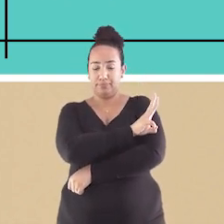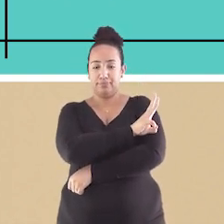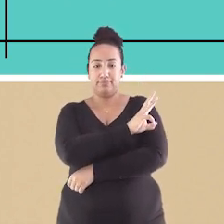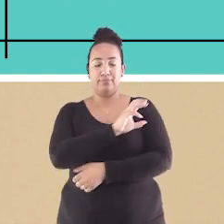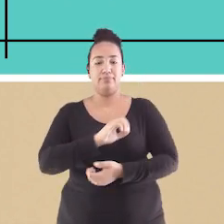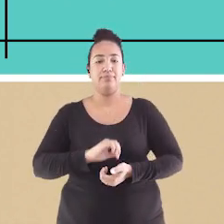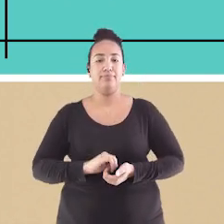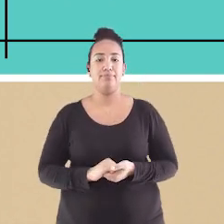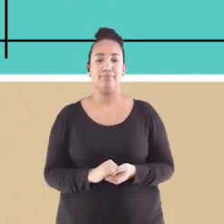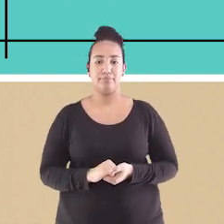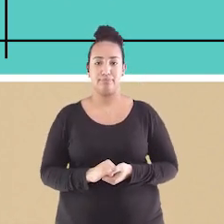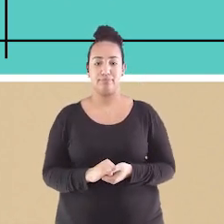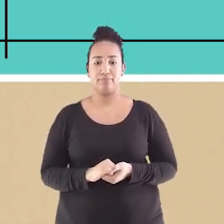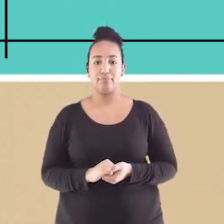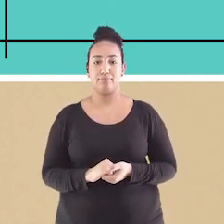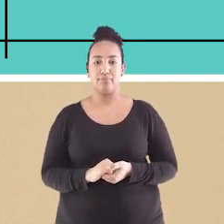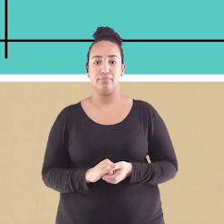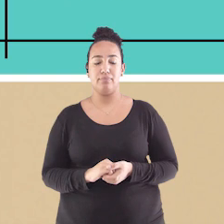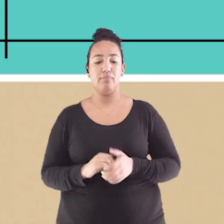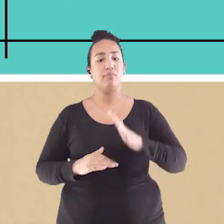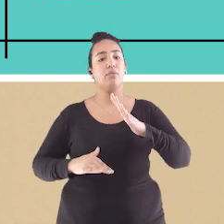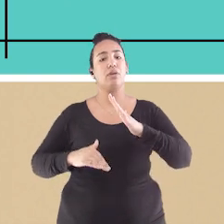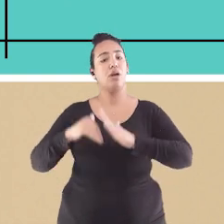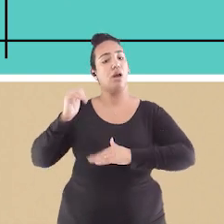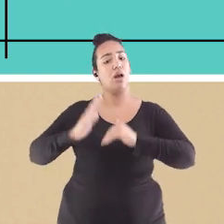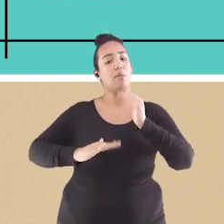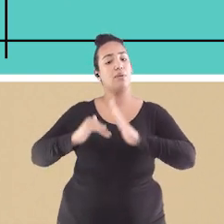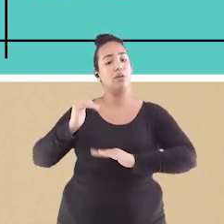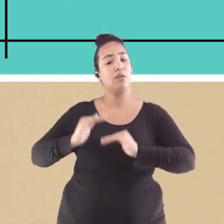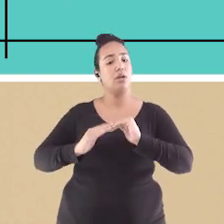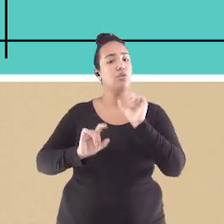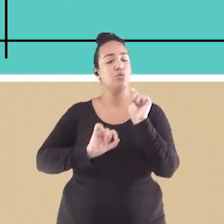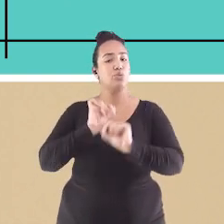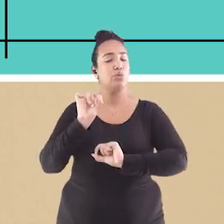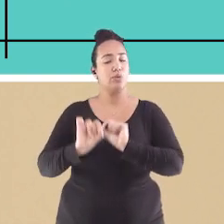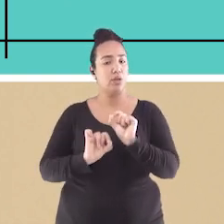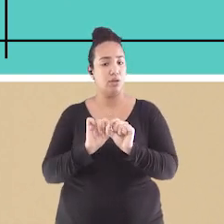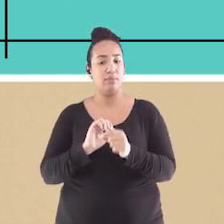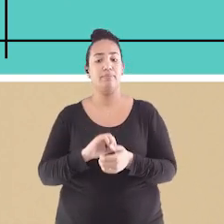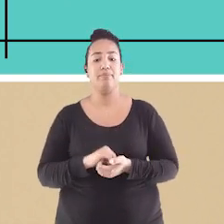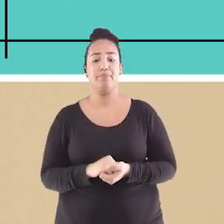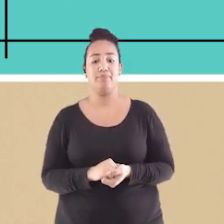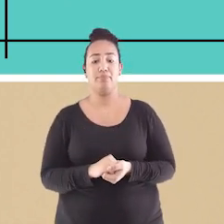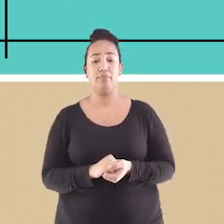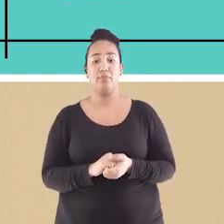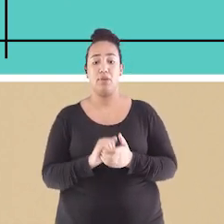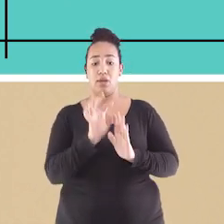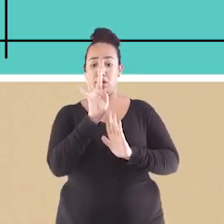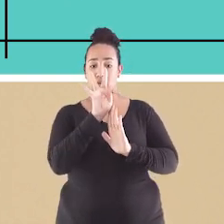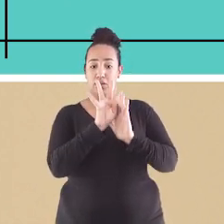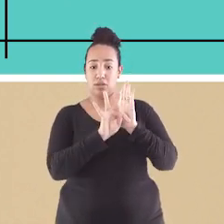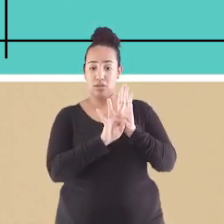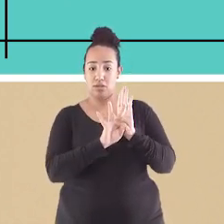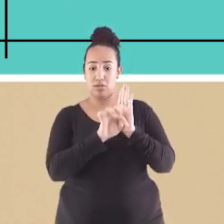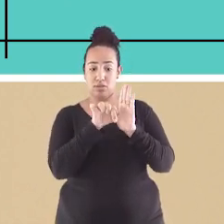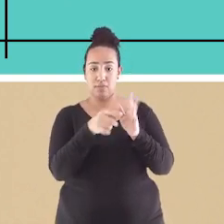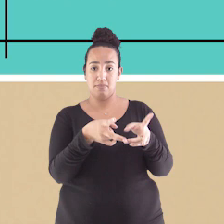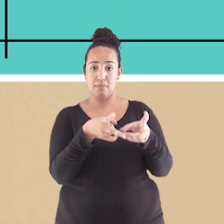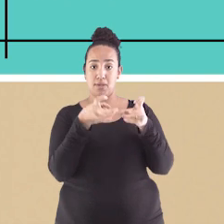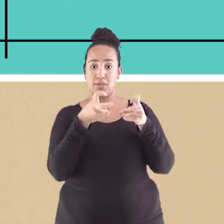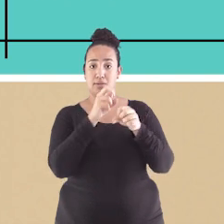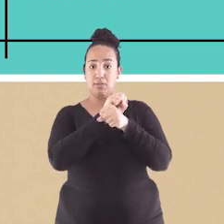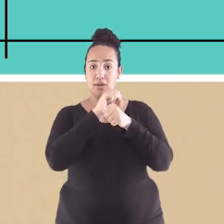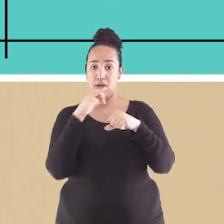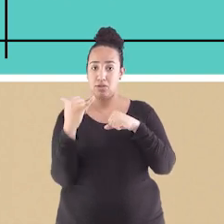dos anos iniciais. Trabalha a habilidade da BNCC, identificar em textos adjetivos